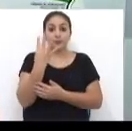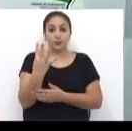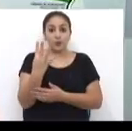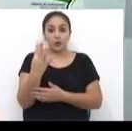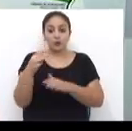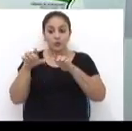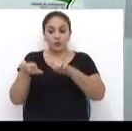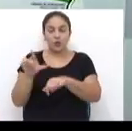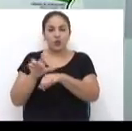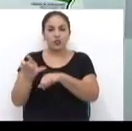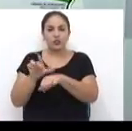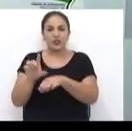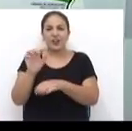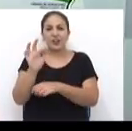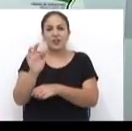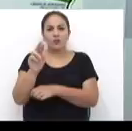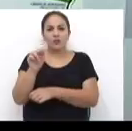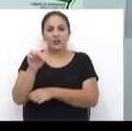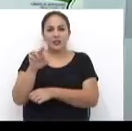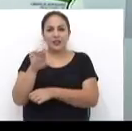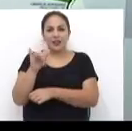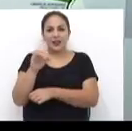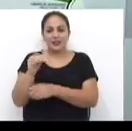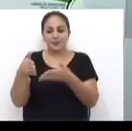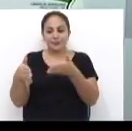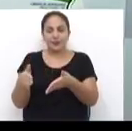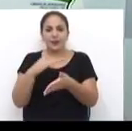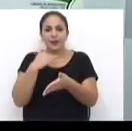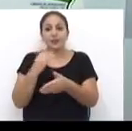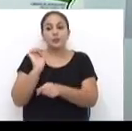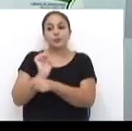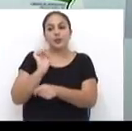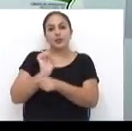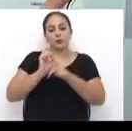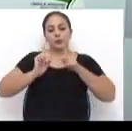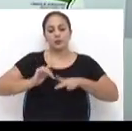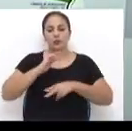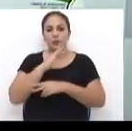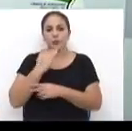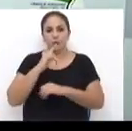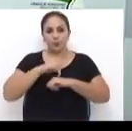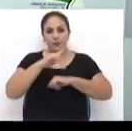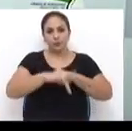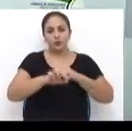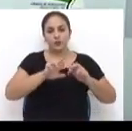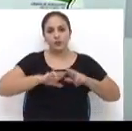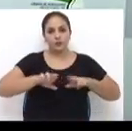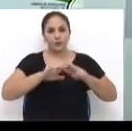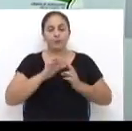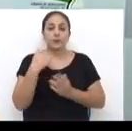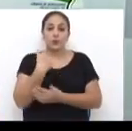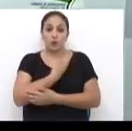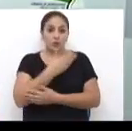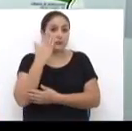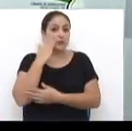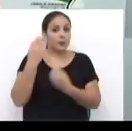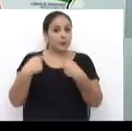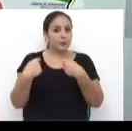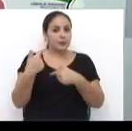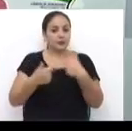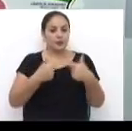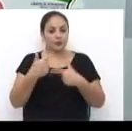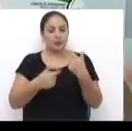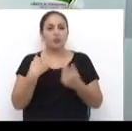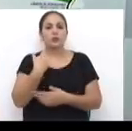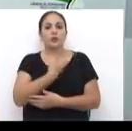de funerárias aguardando a liberação de corpos de Passo Fundo e da região. Sabemos da demanda de trabalho, sabemos da